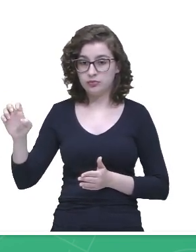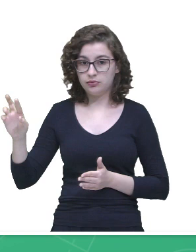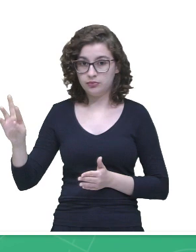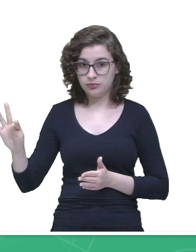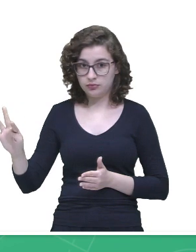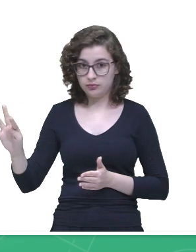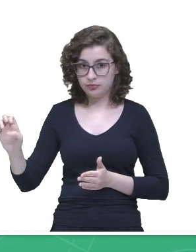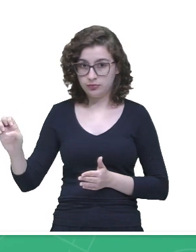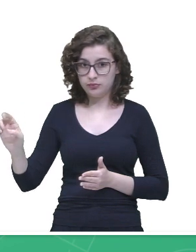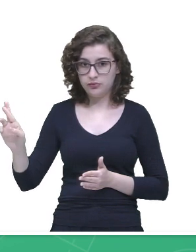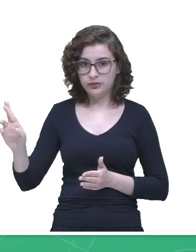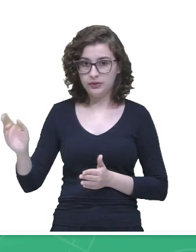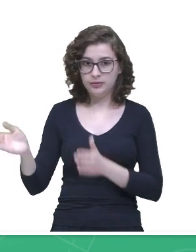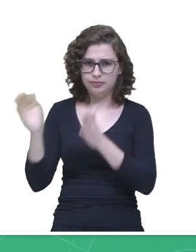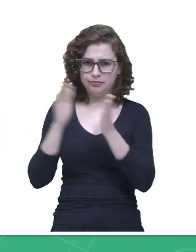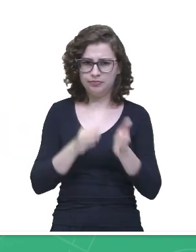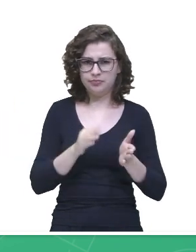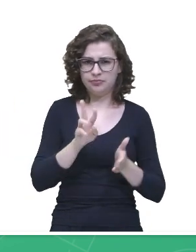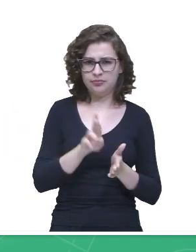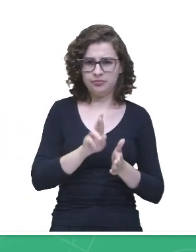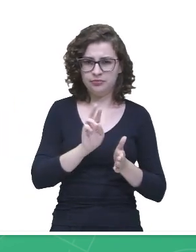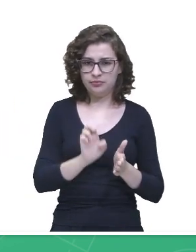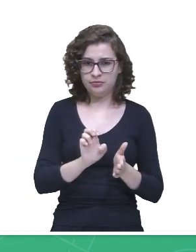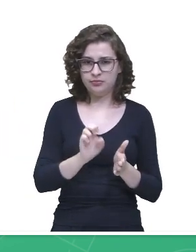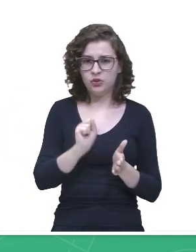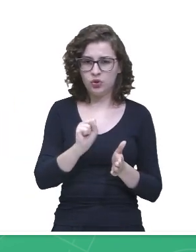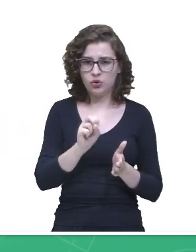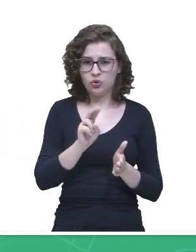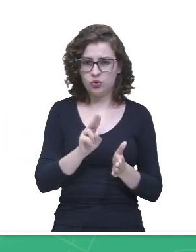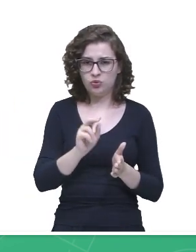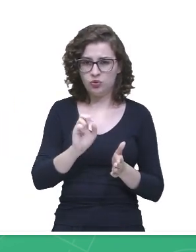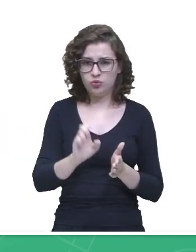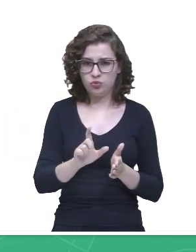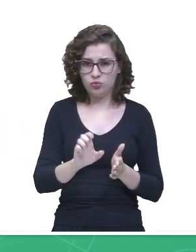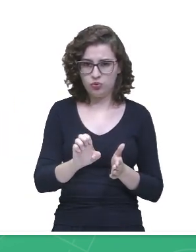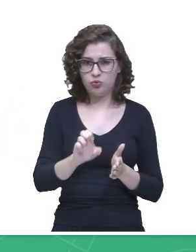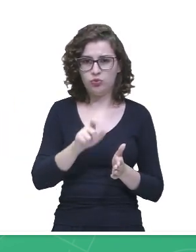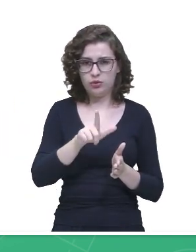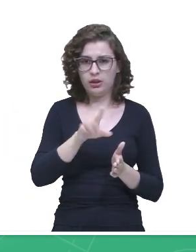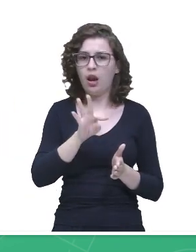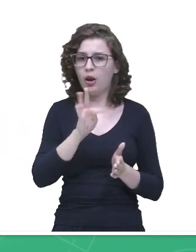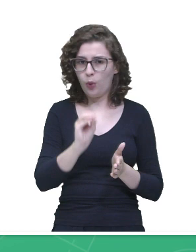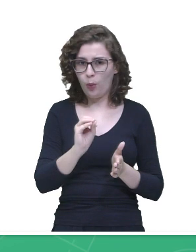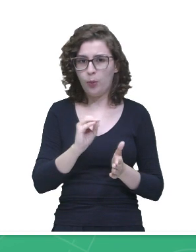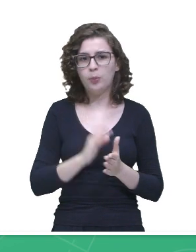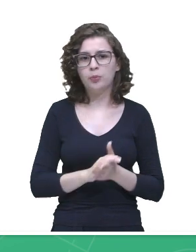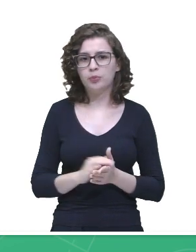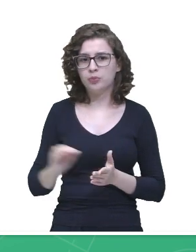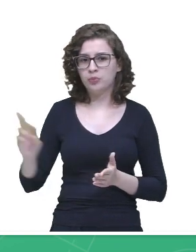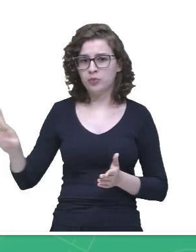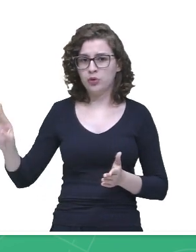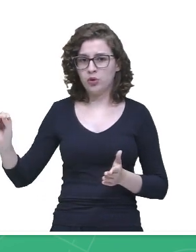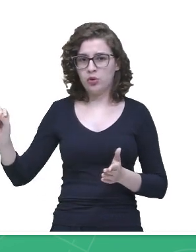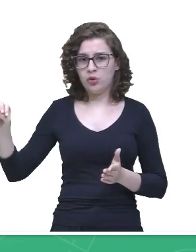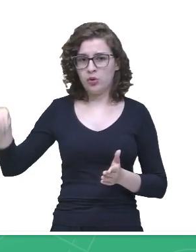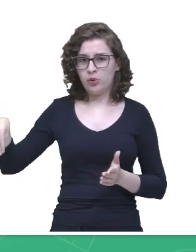resuelto. Olha como é diferente, né? Resolver, resolvido. No espanhol, resuelto, romper, apareceu no primeiro